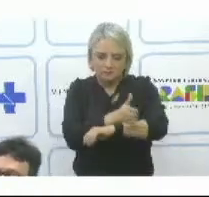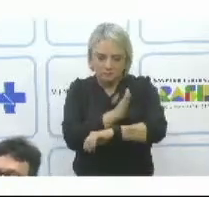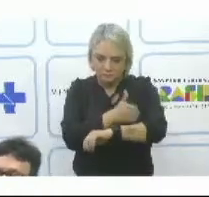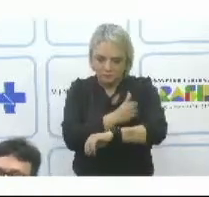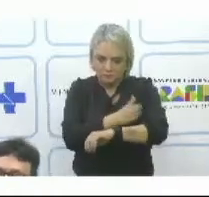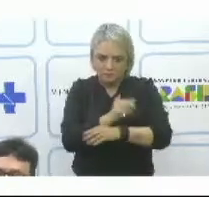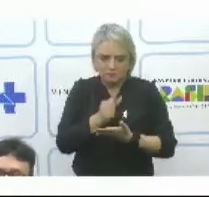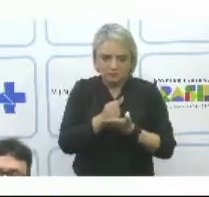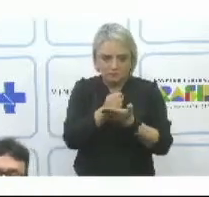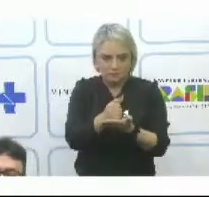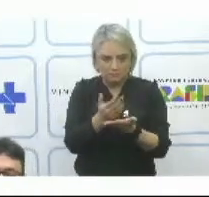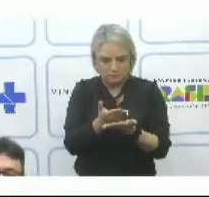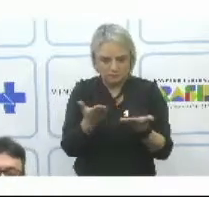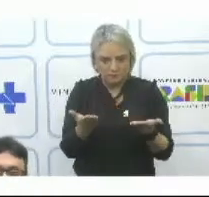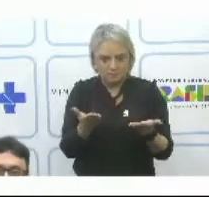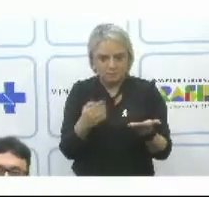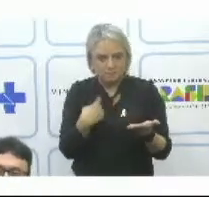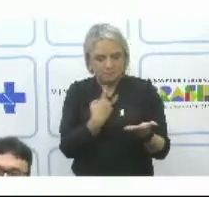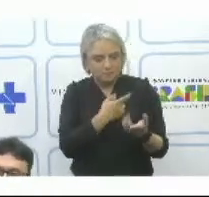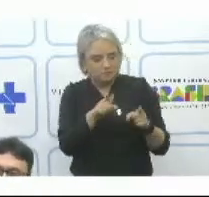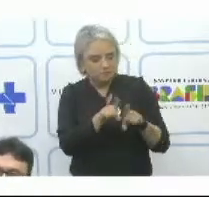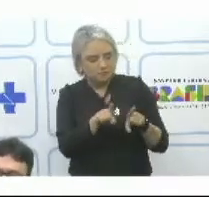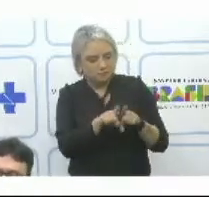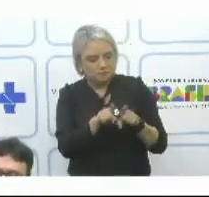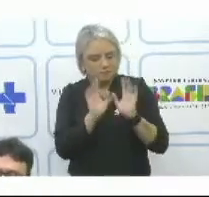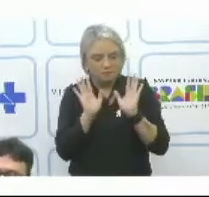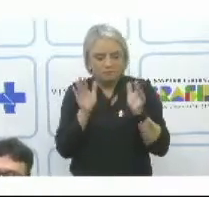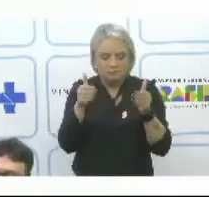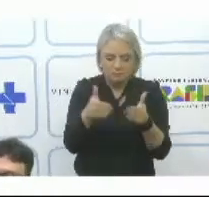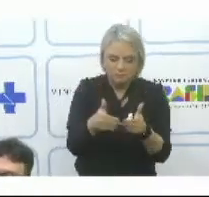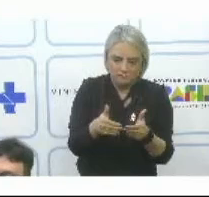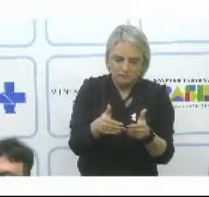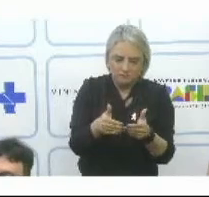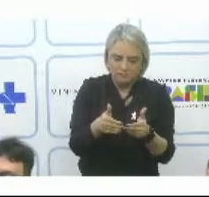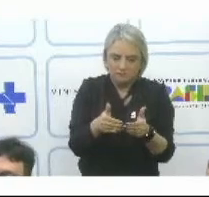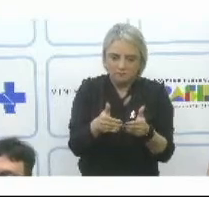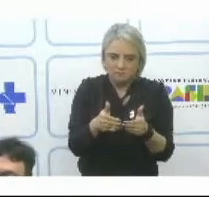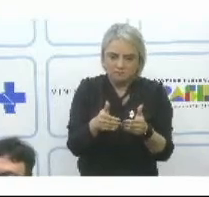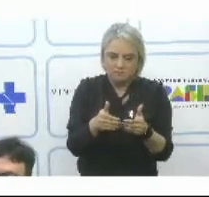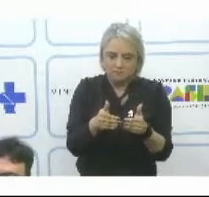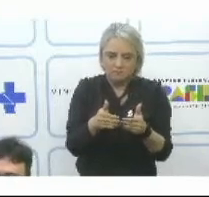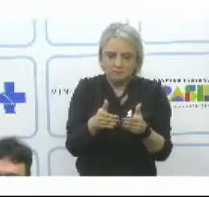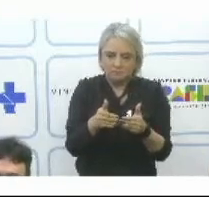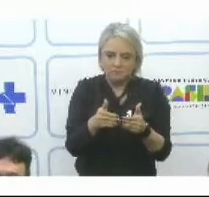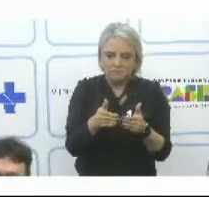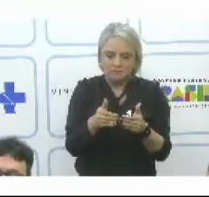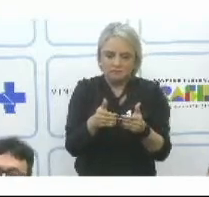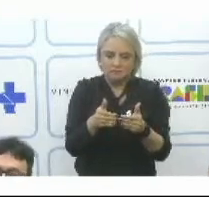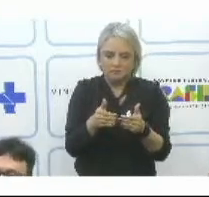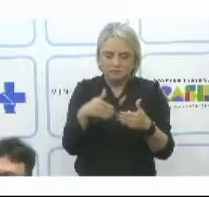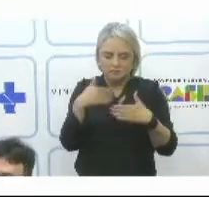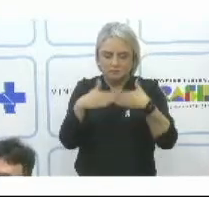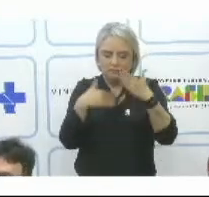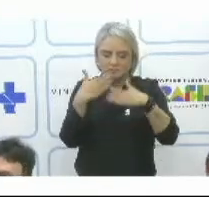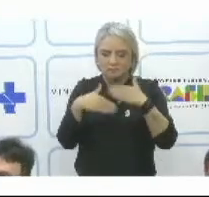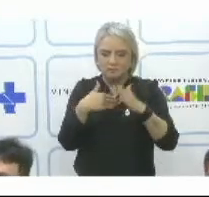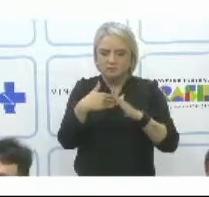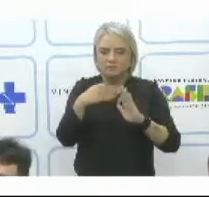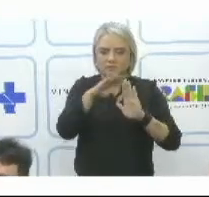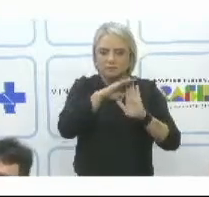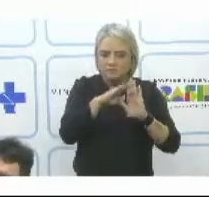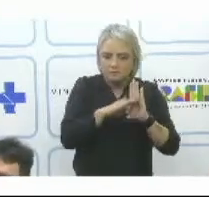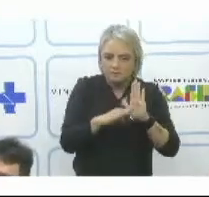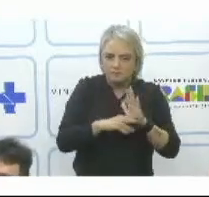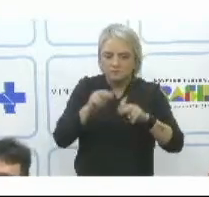práticas oferecem, a gente também tem focado, né, em desenvolver